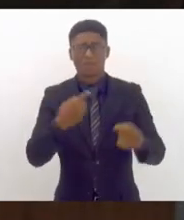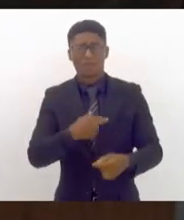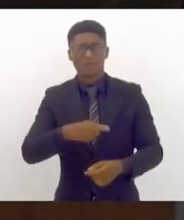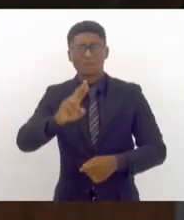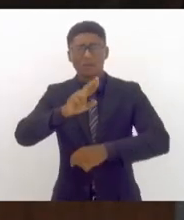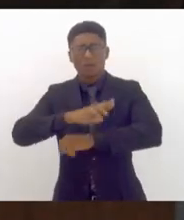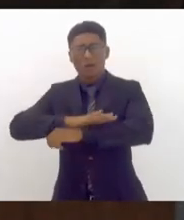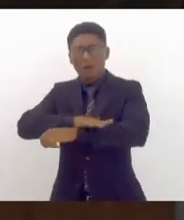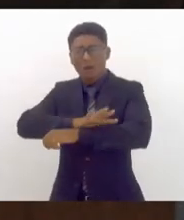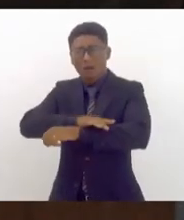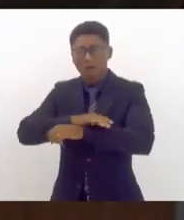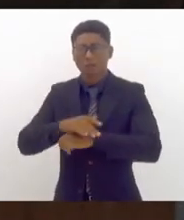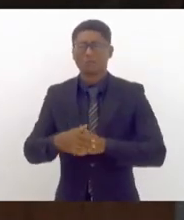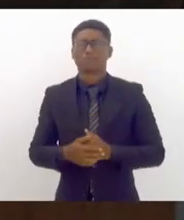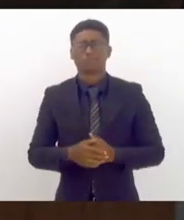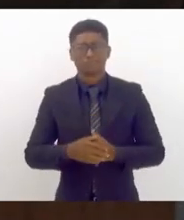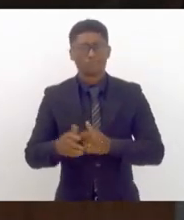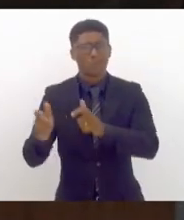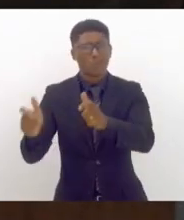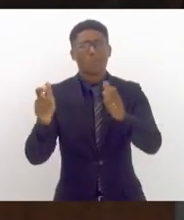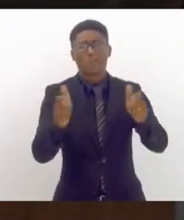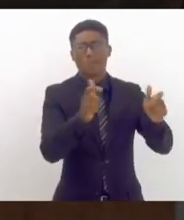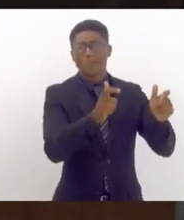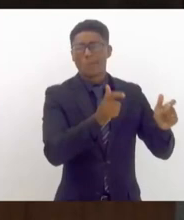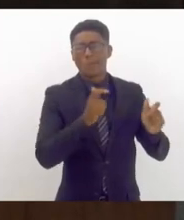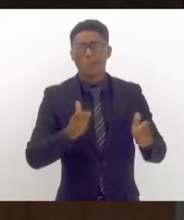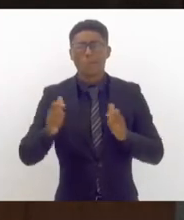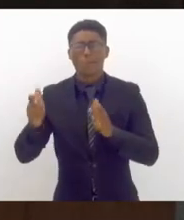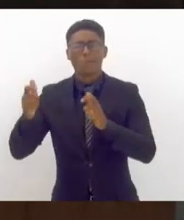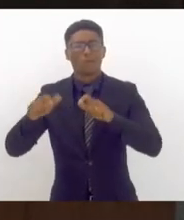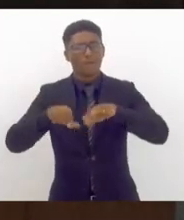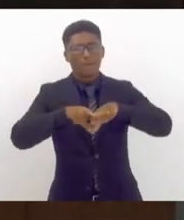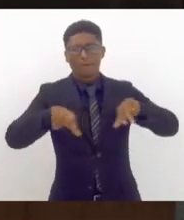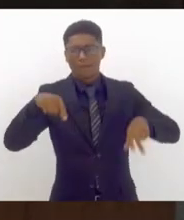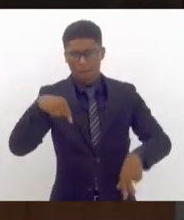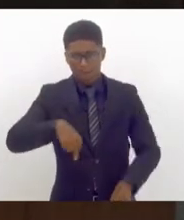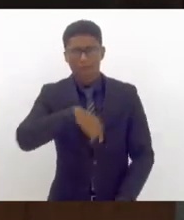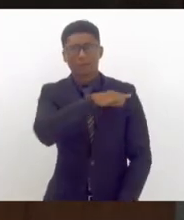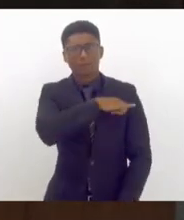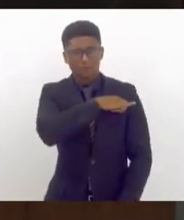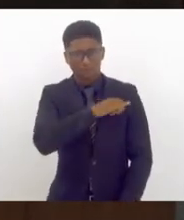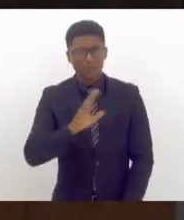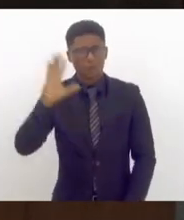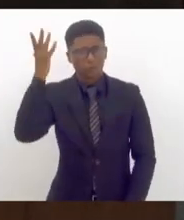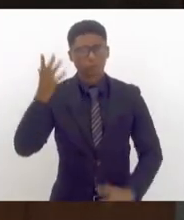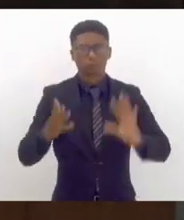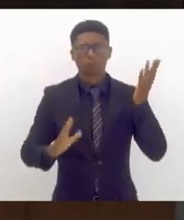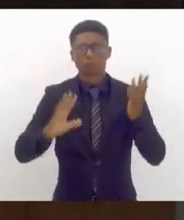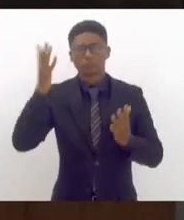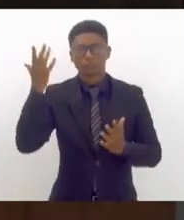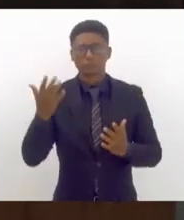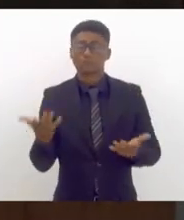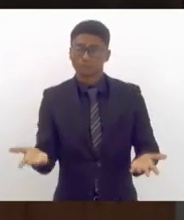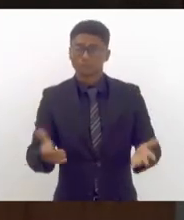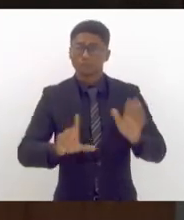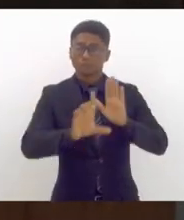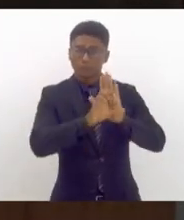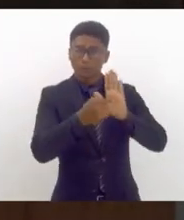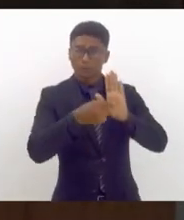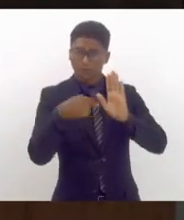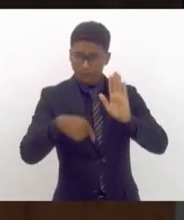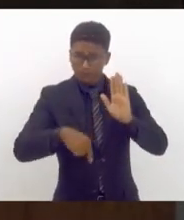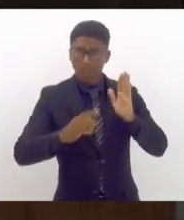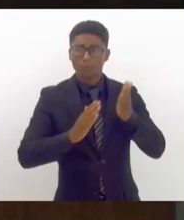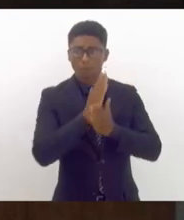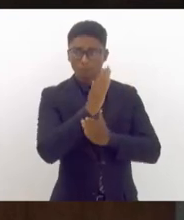operam em diferentes lugares no estado do Rio de Janeiro. E, para isso, senhora presidenta, precisamos lembrar das leis que aprovamos nessa